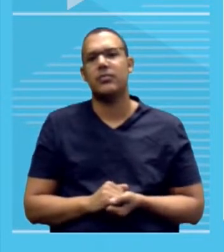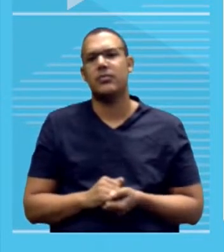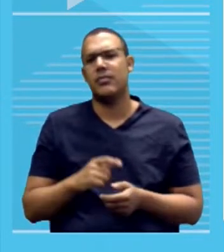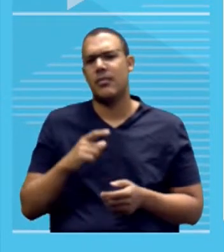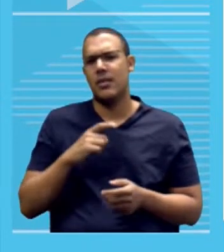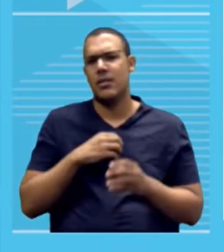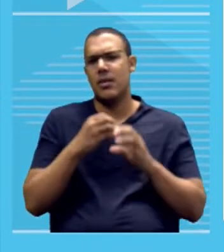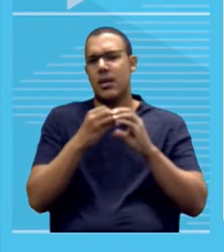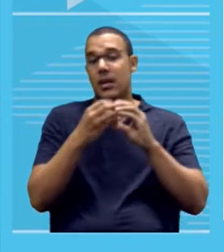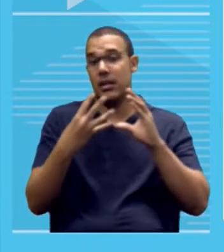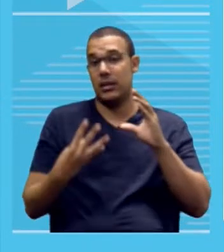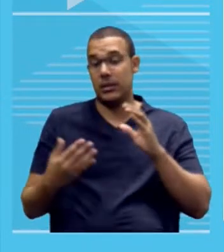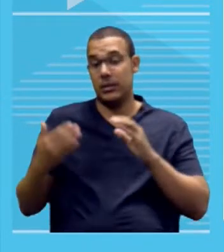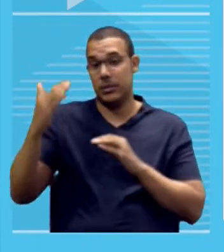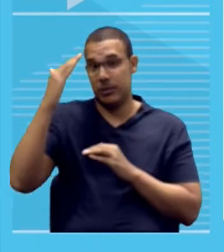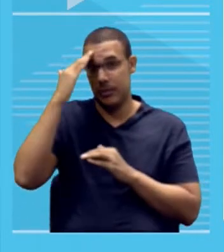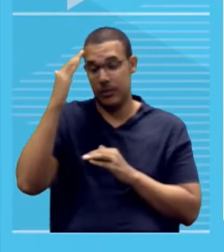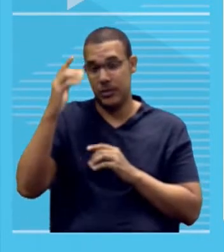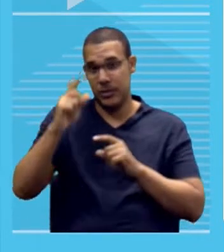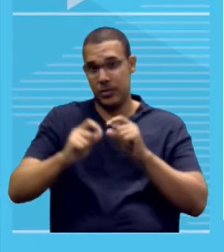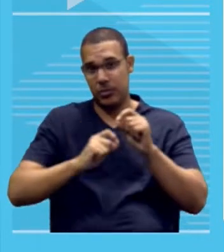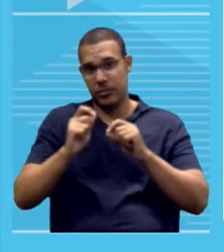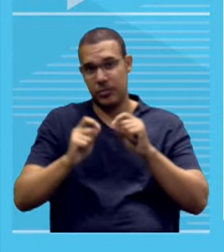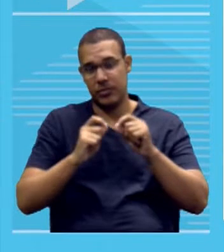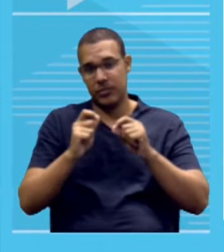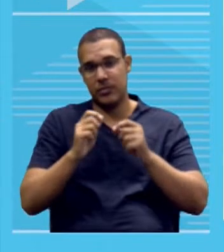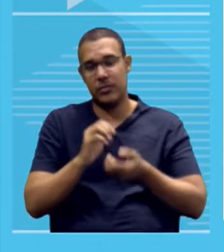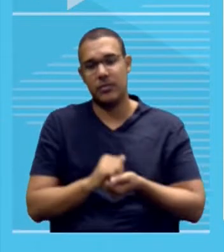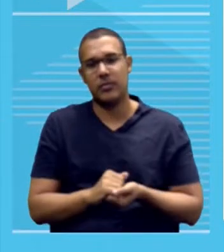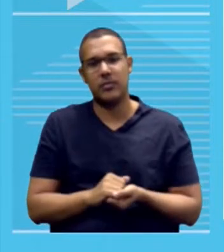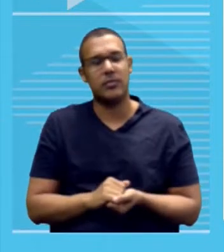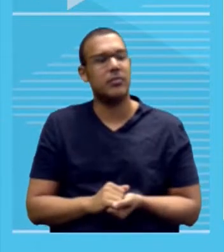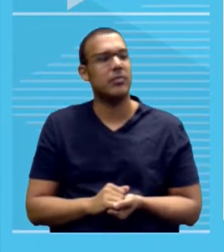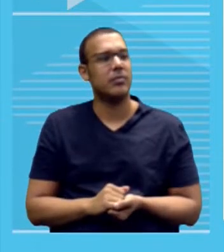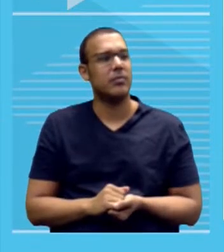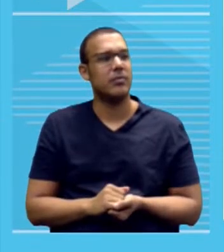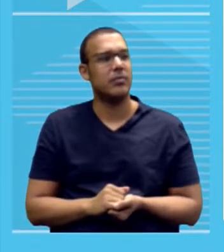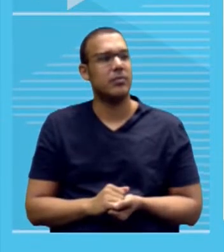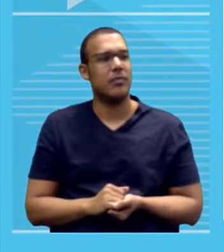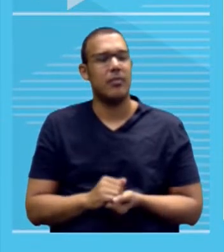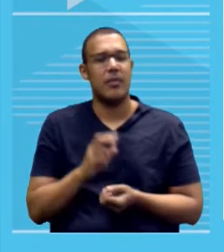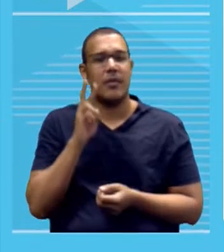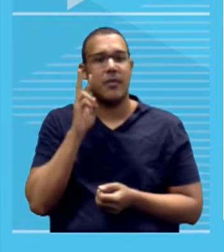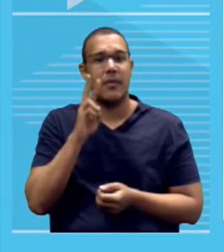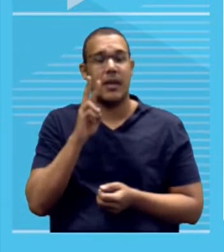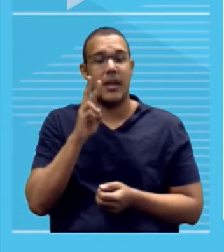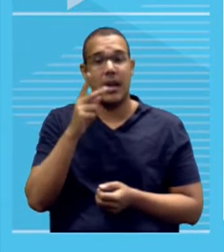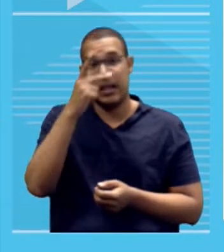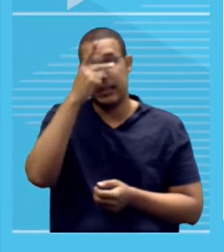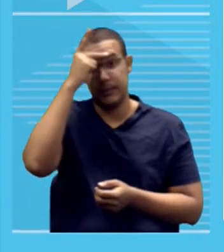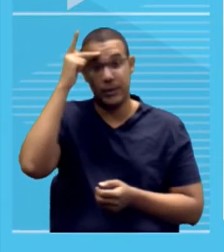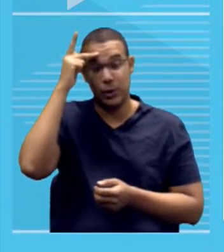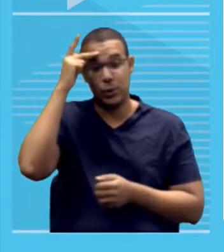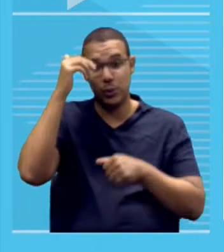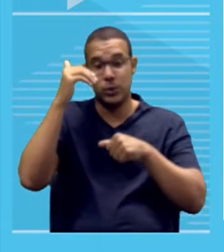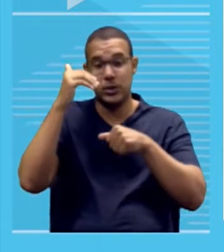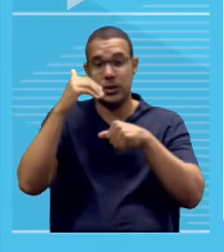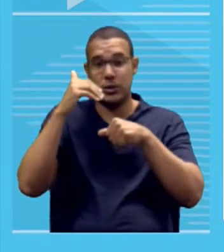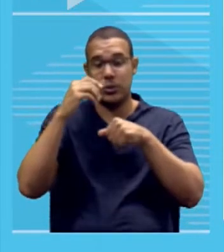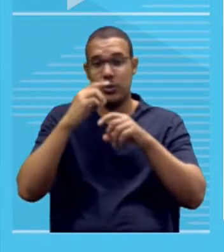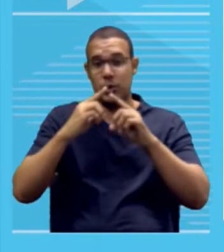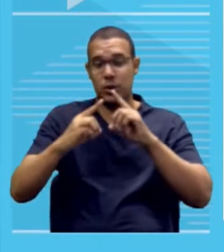Central para essa identificação é a observação Olha só dos interlocutores Como assim os